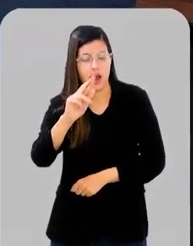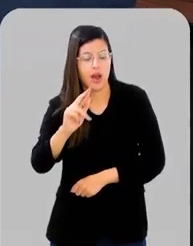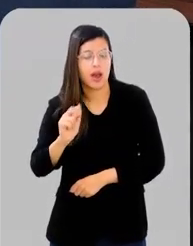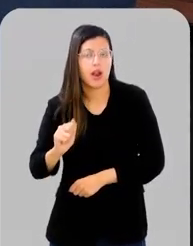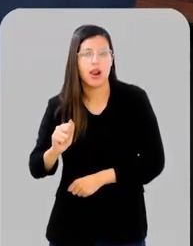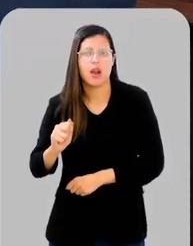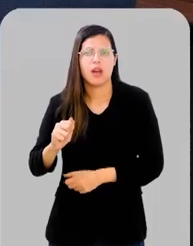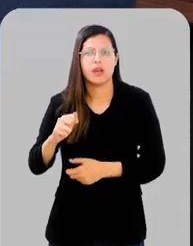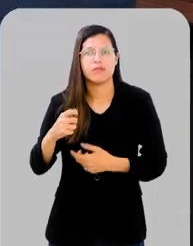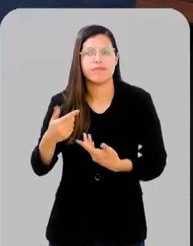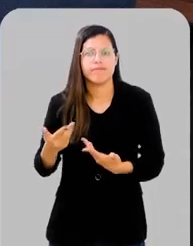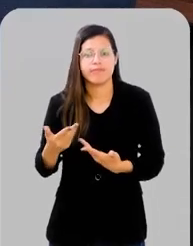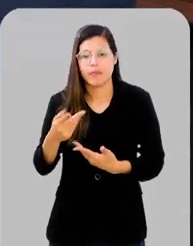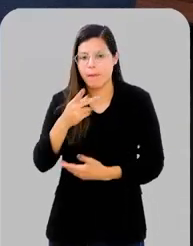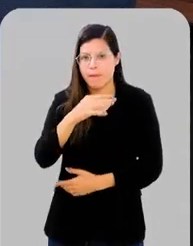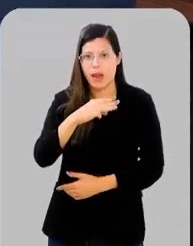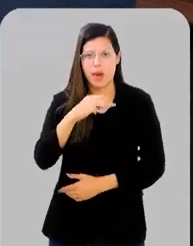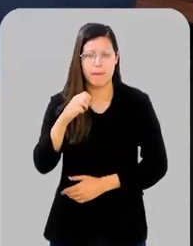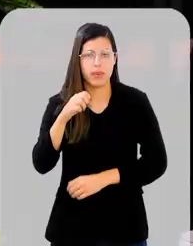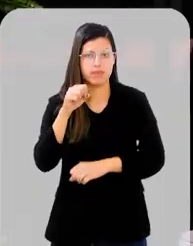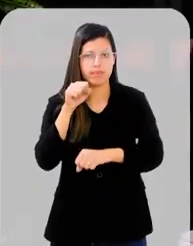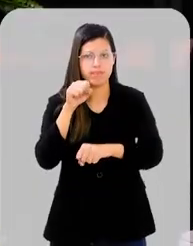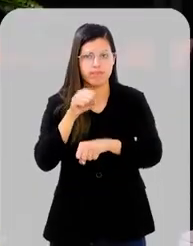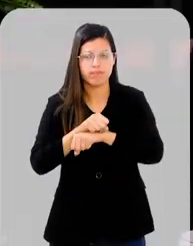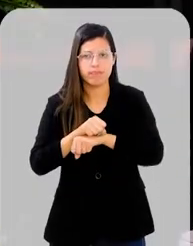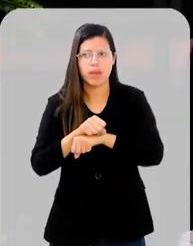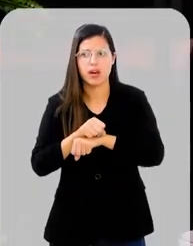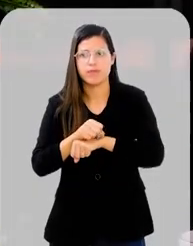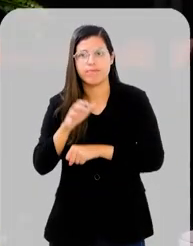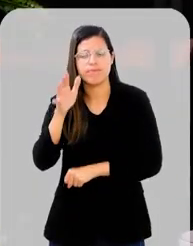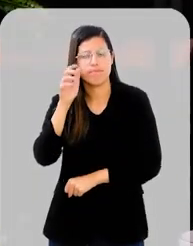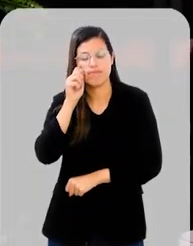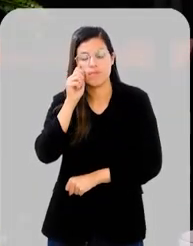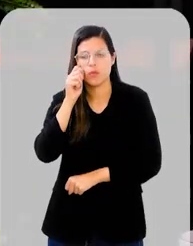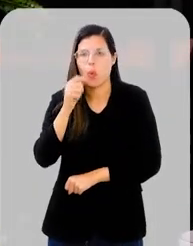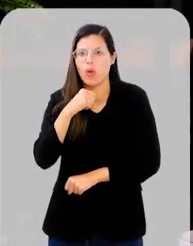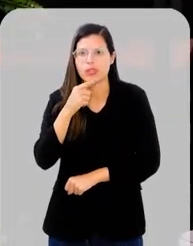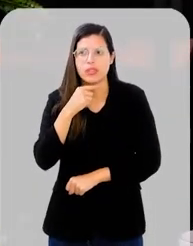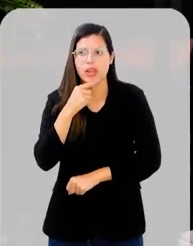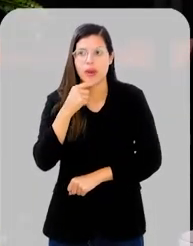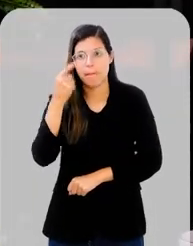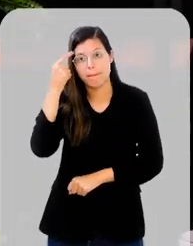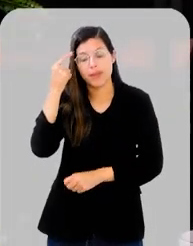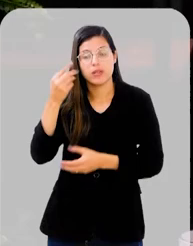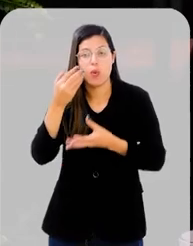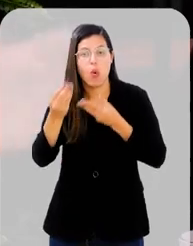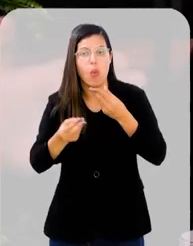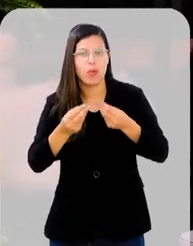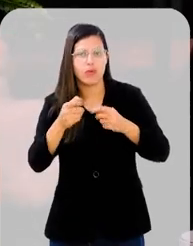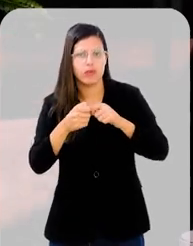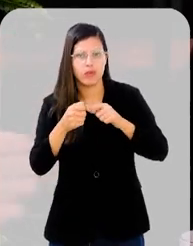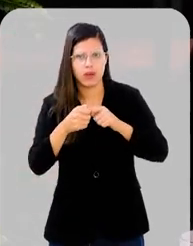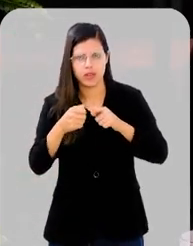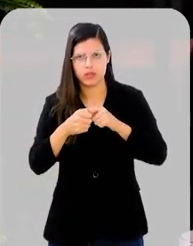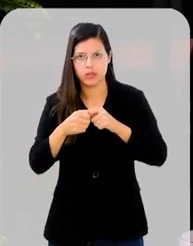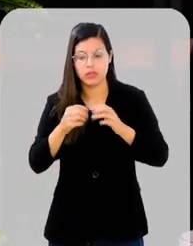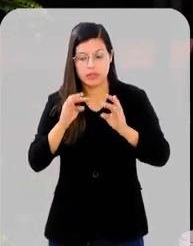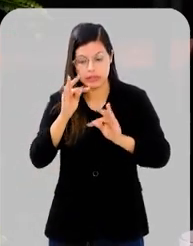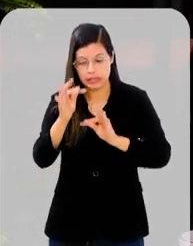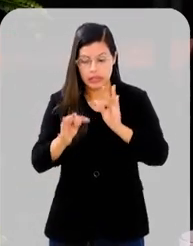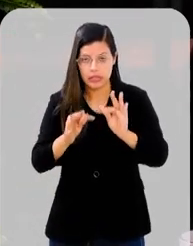simplesmente esse pai essa mãe para de dormir da noite pro dia dizendo o que que eu faço ele tá na tá em